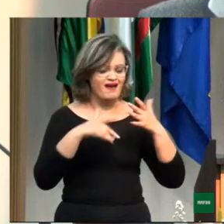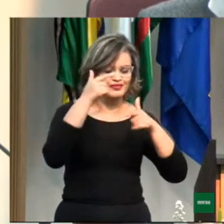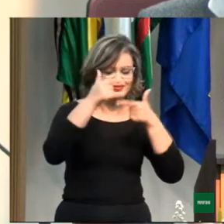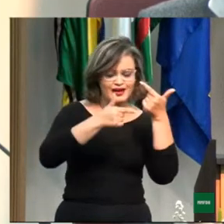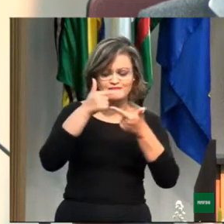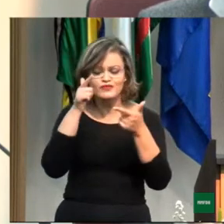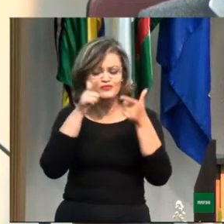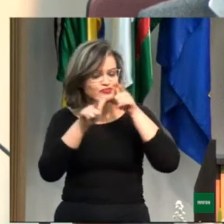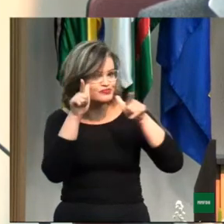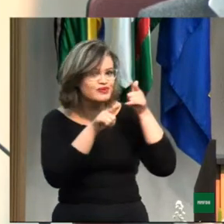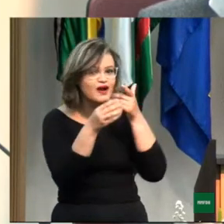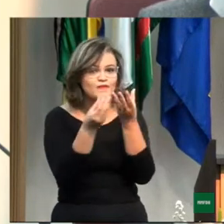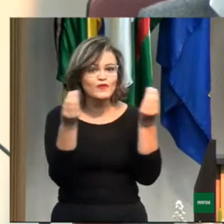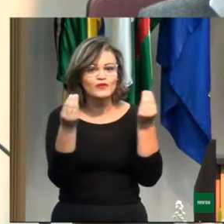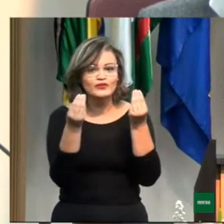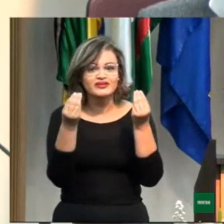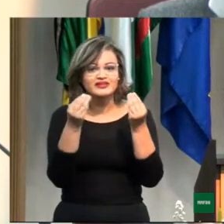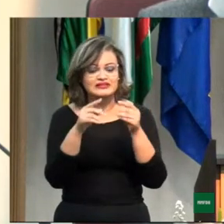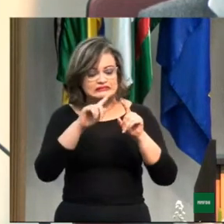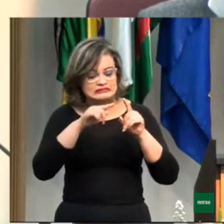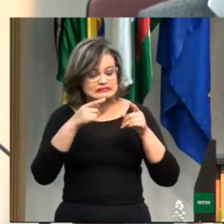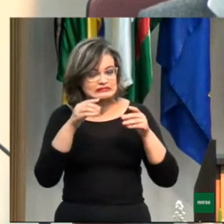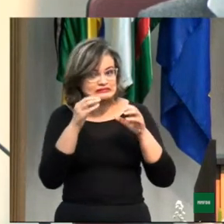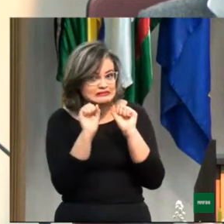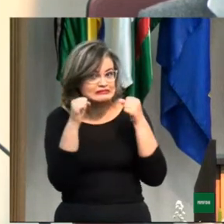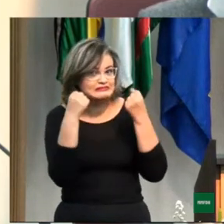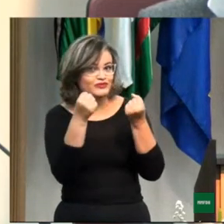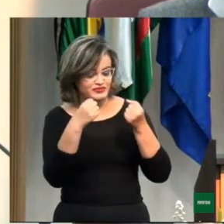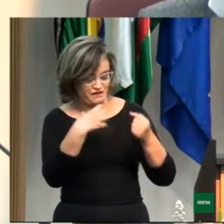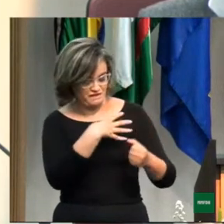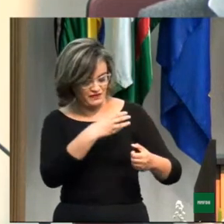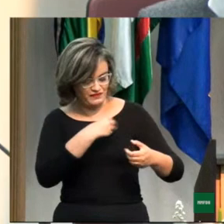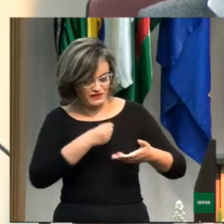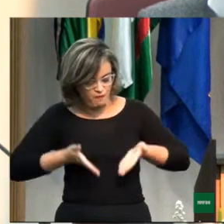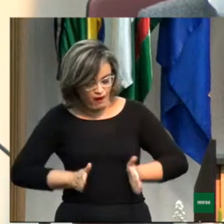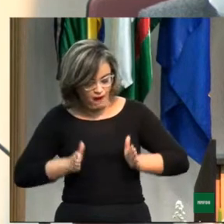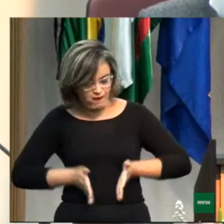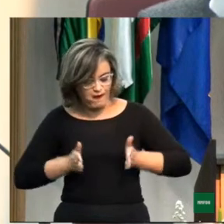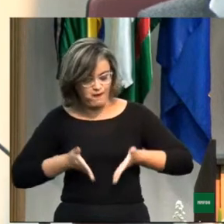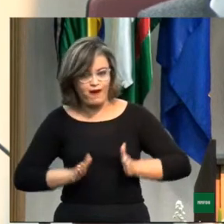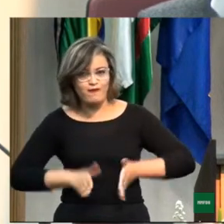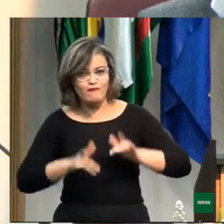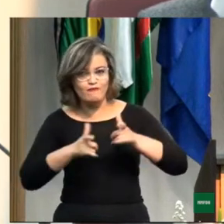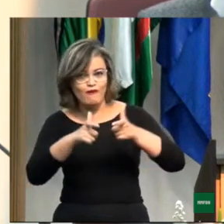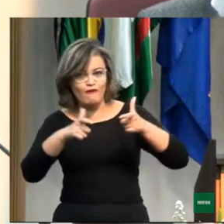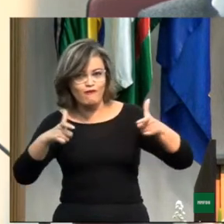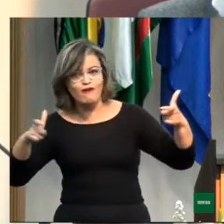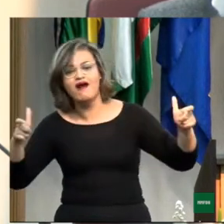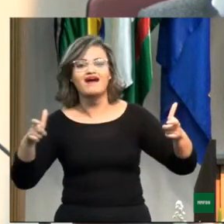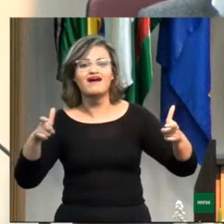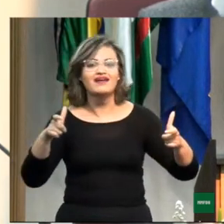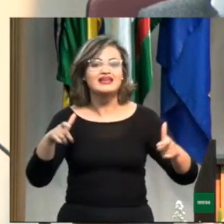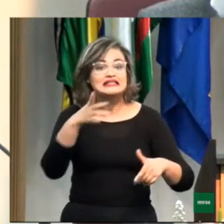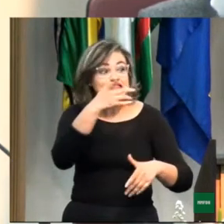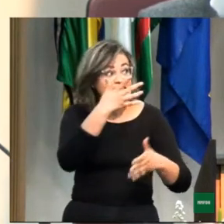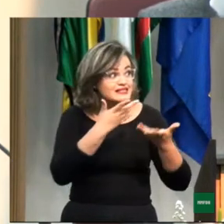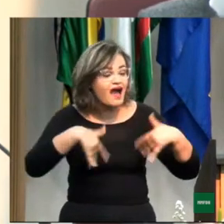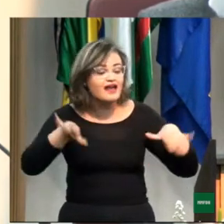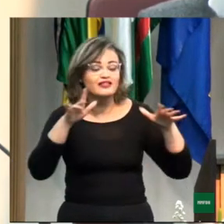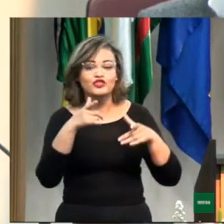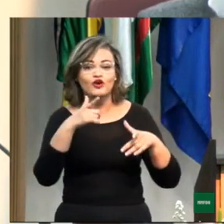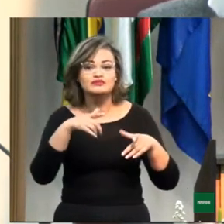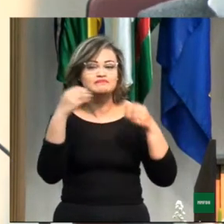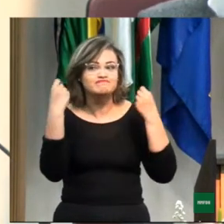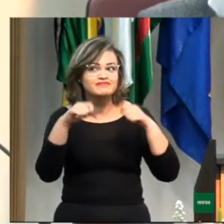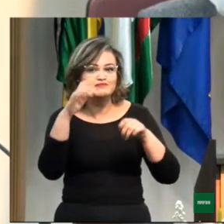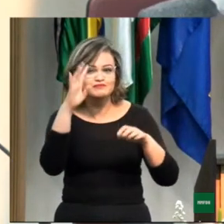terem filhos, né, e terem muitos filhos, né, que nós precisamos agora pensar no país e